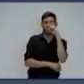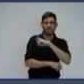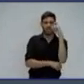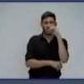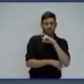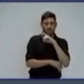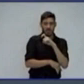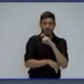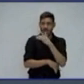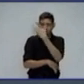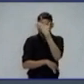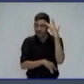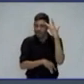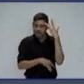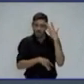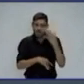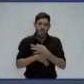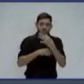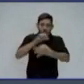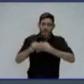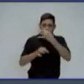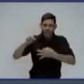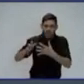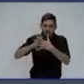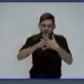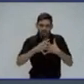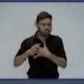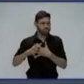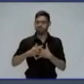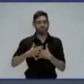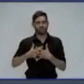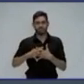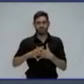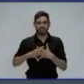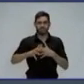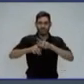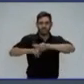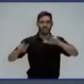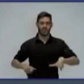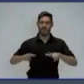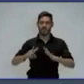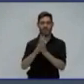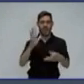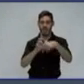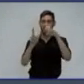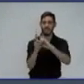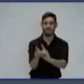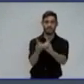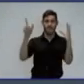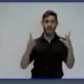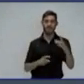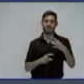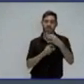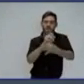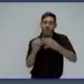pessoas já não divergem apenas quanto às suas opiniões, como é próprio da democracia. Divergem quanto